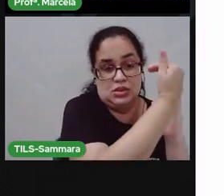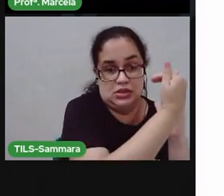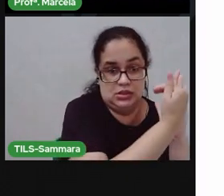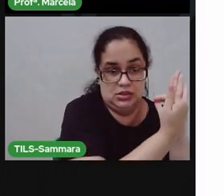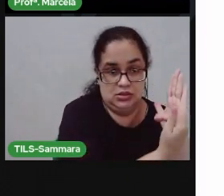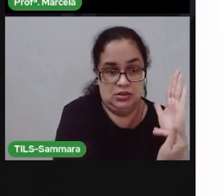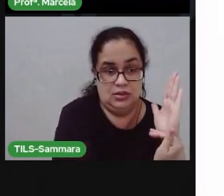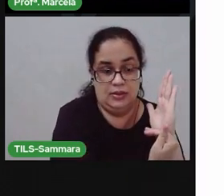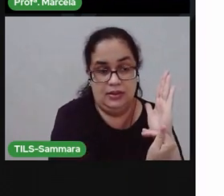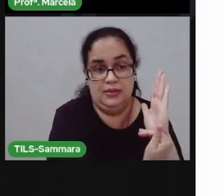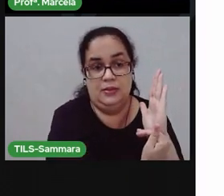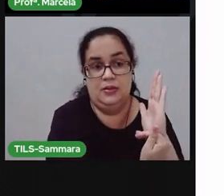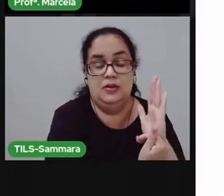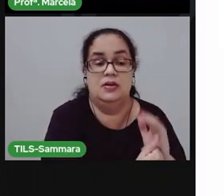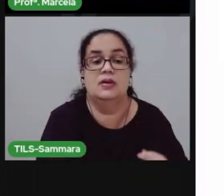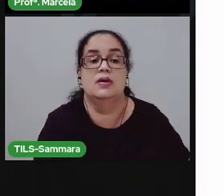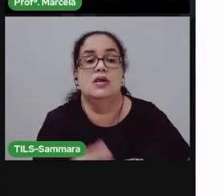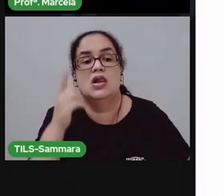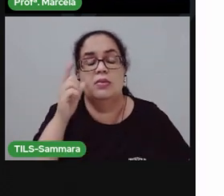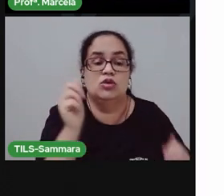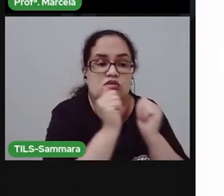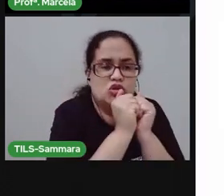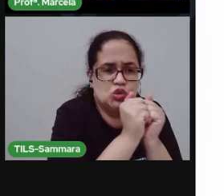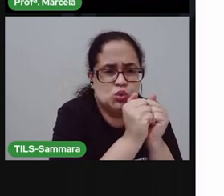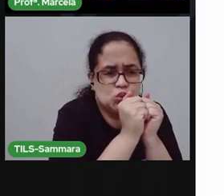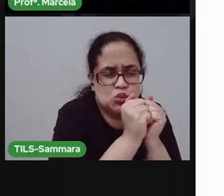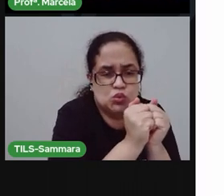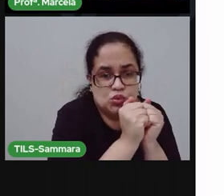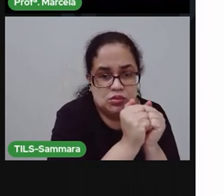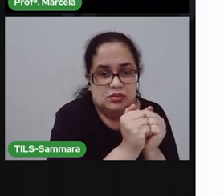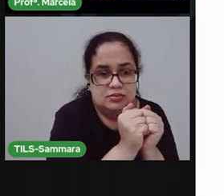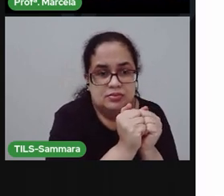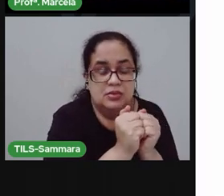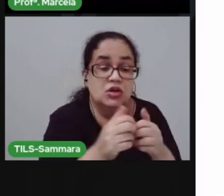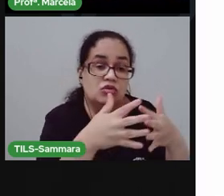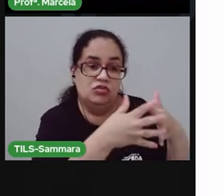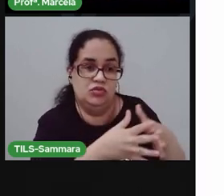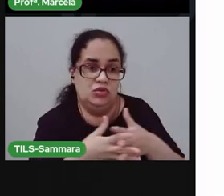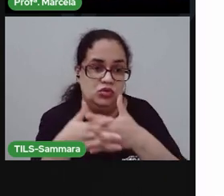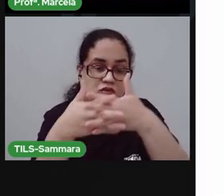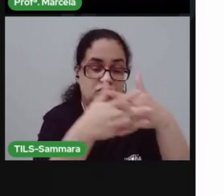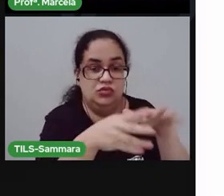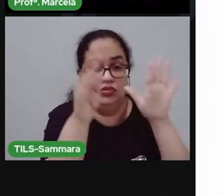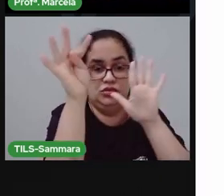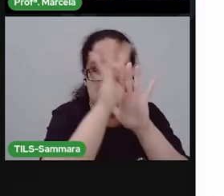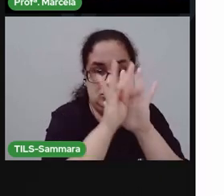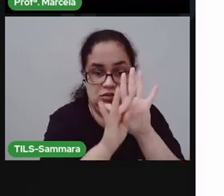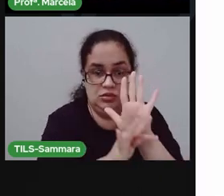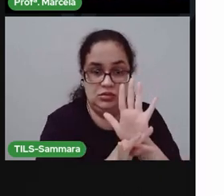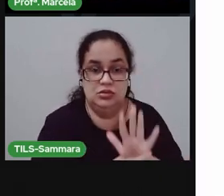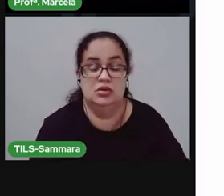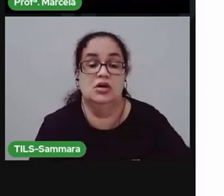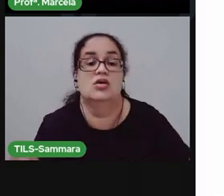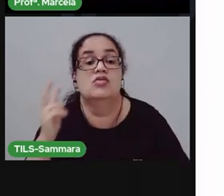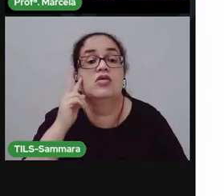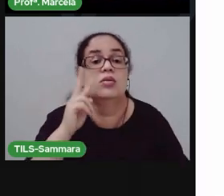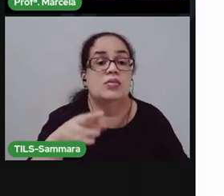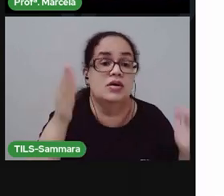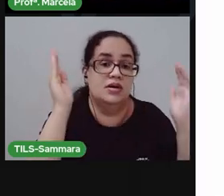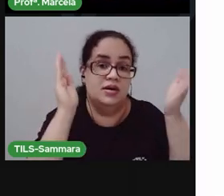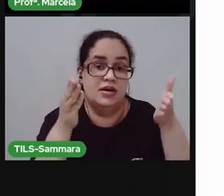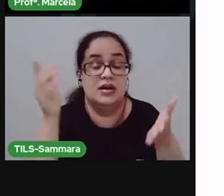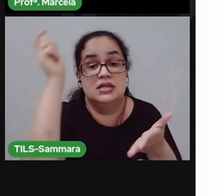entre uma palavra e outra, para ela não ficar grudada, não ficar confuso o seu texto. Vamos ver agora